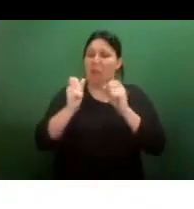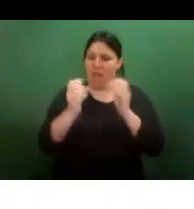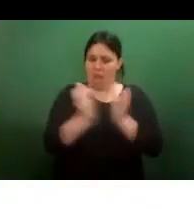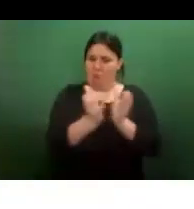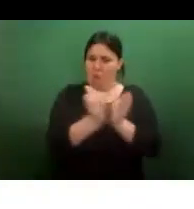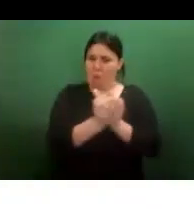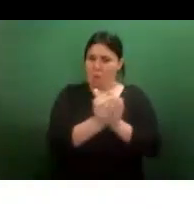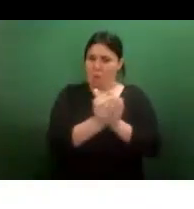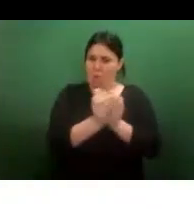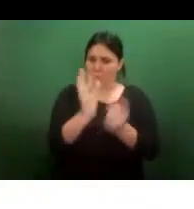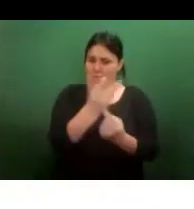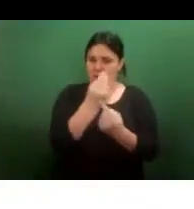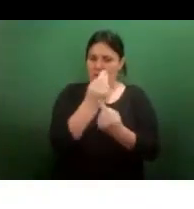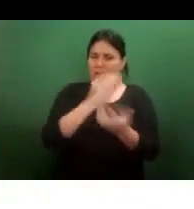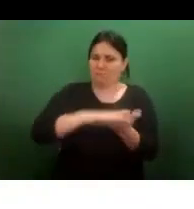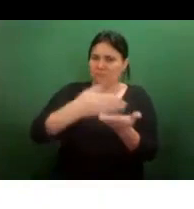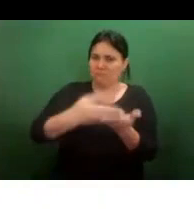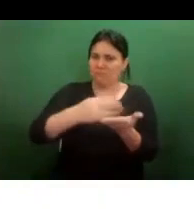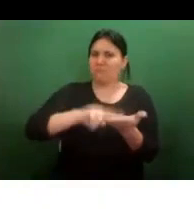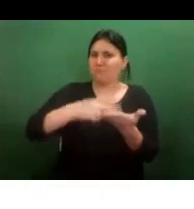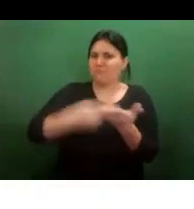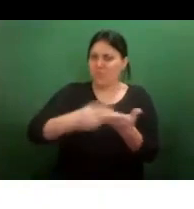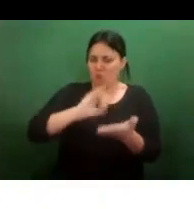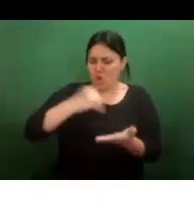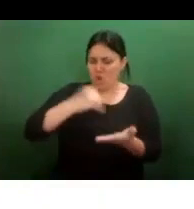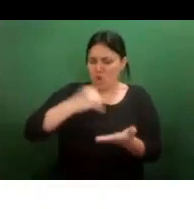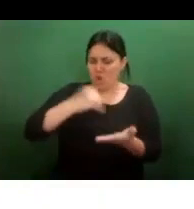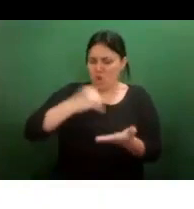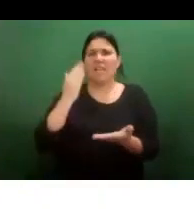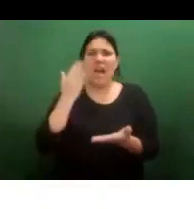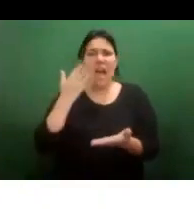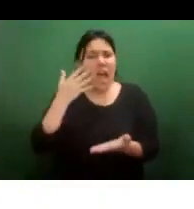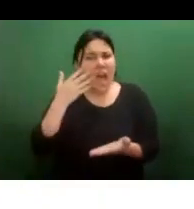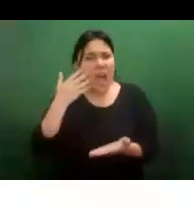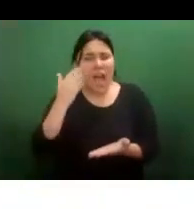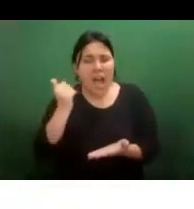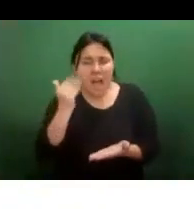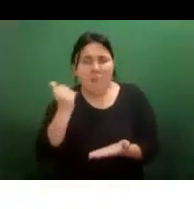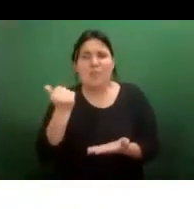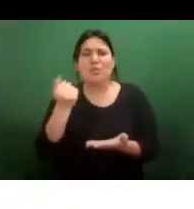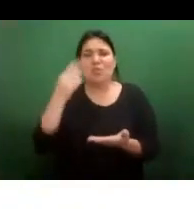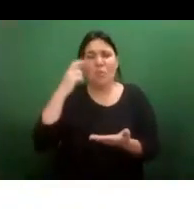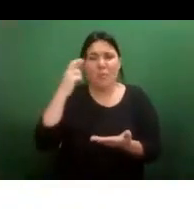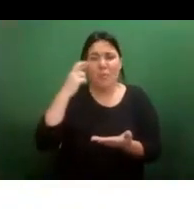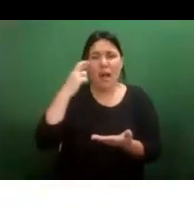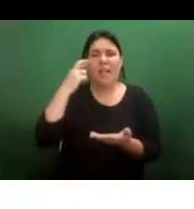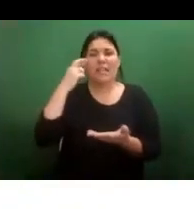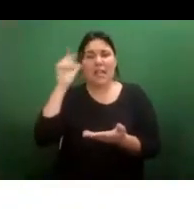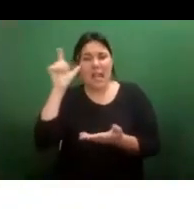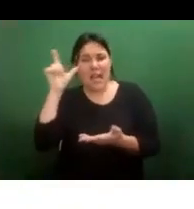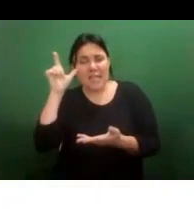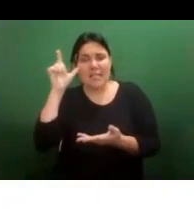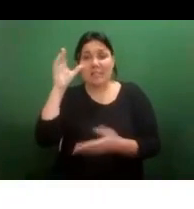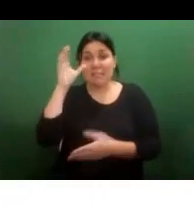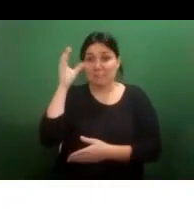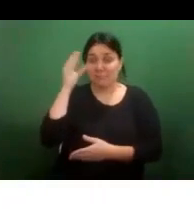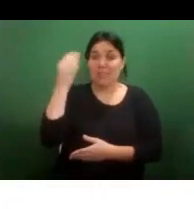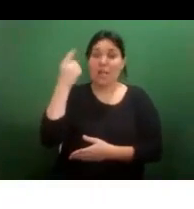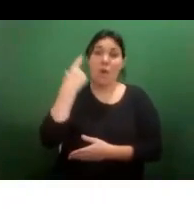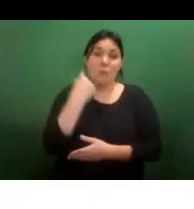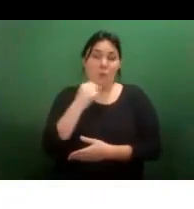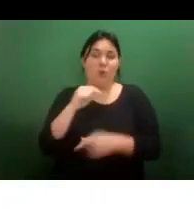nível. Obrigada, Josiane, Emerson, Maíra, Crisiane, Larissa, Juliana, Mônica e